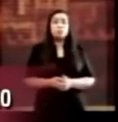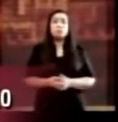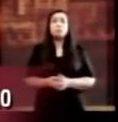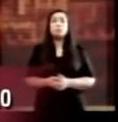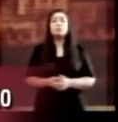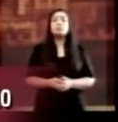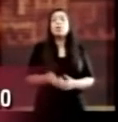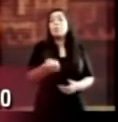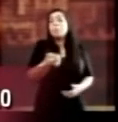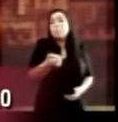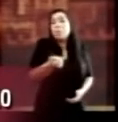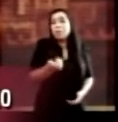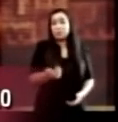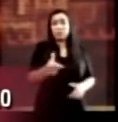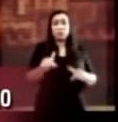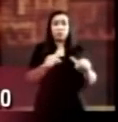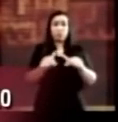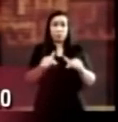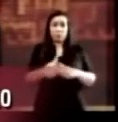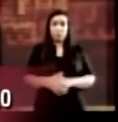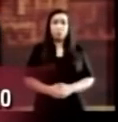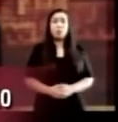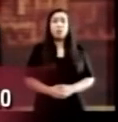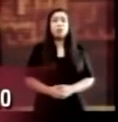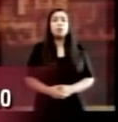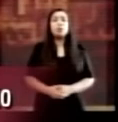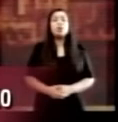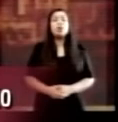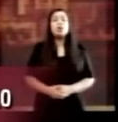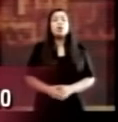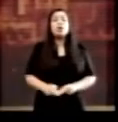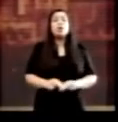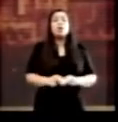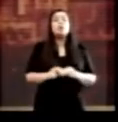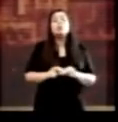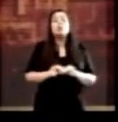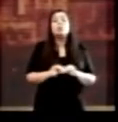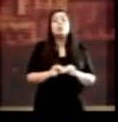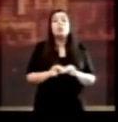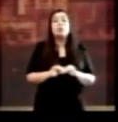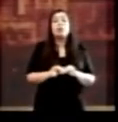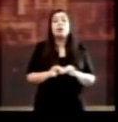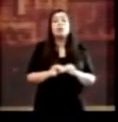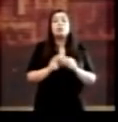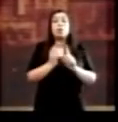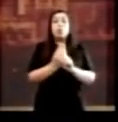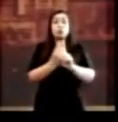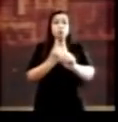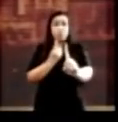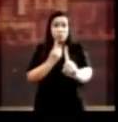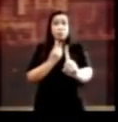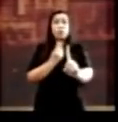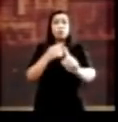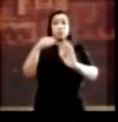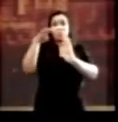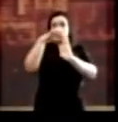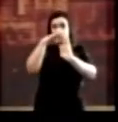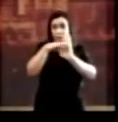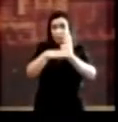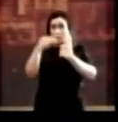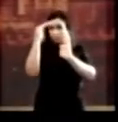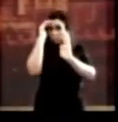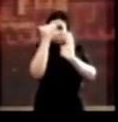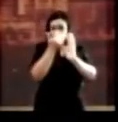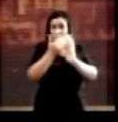coisa feia, né? Pouquíssimos trabalho em relação ao distanciamento e às regras a serem